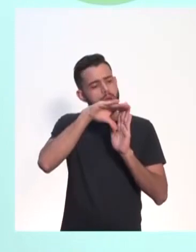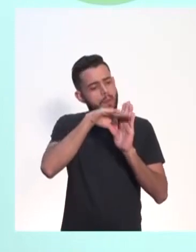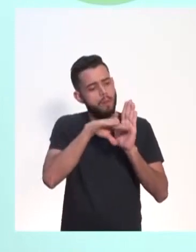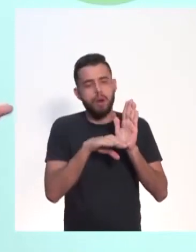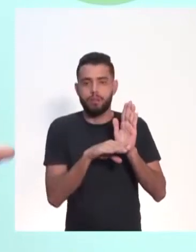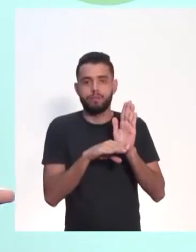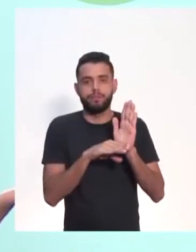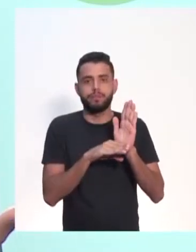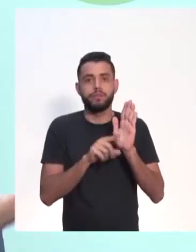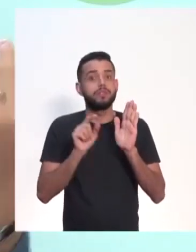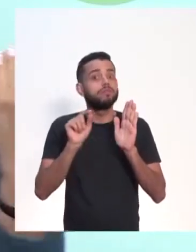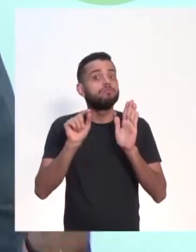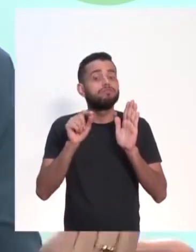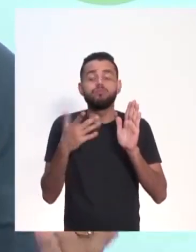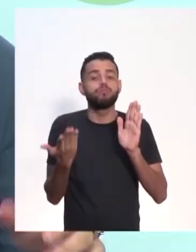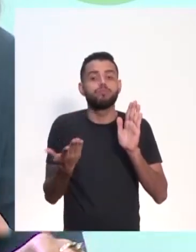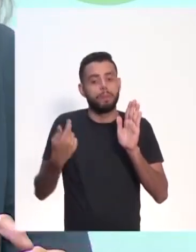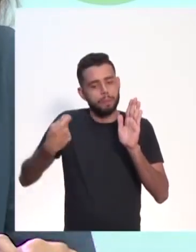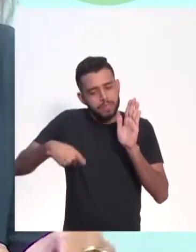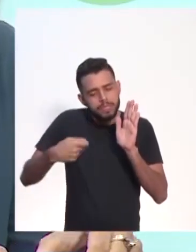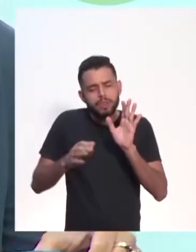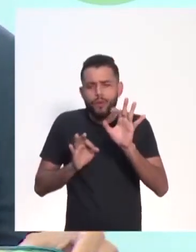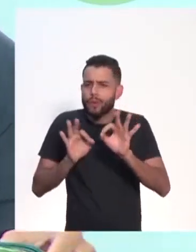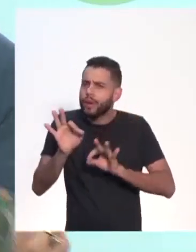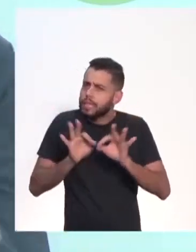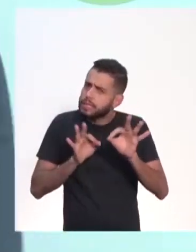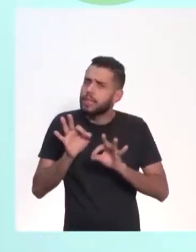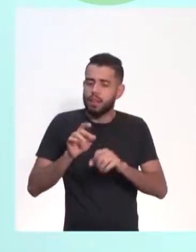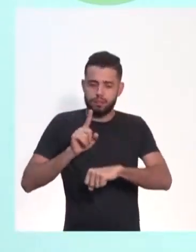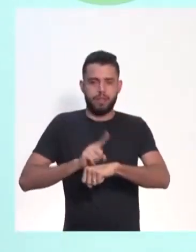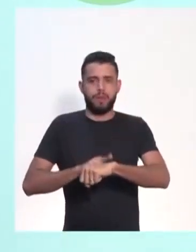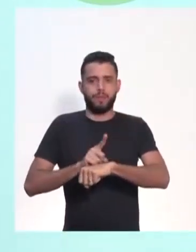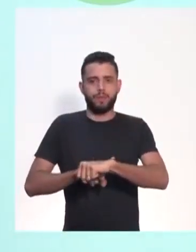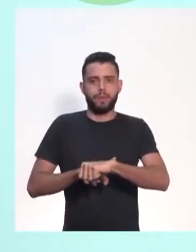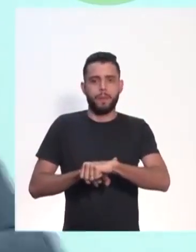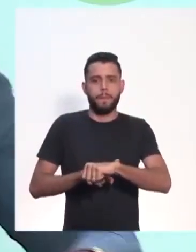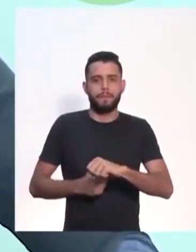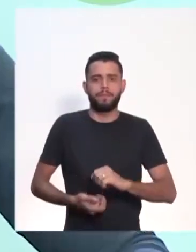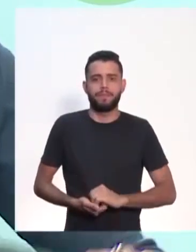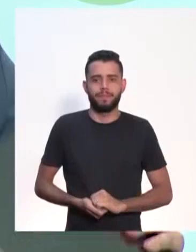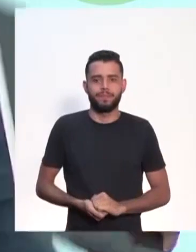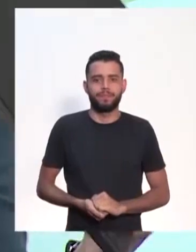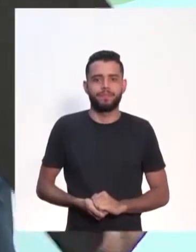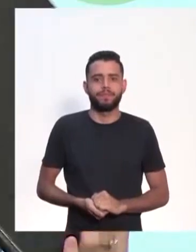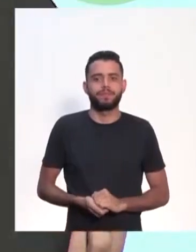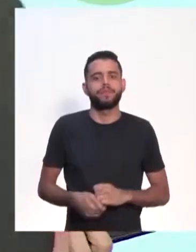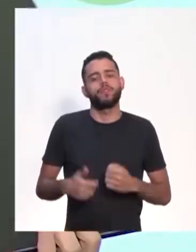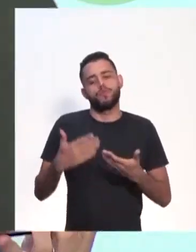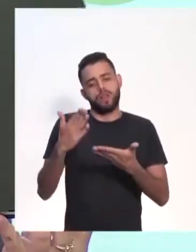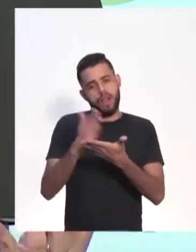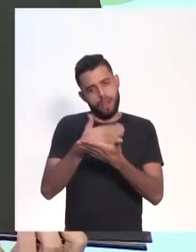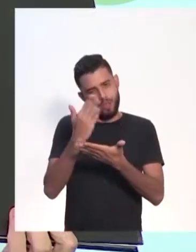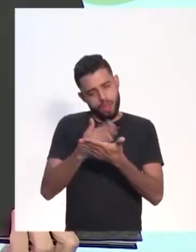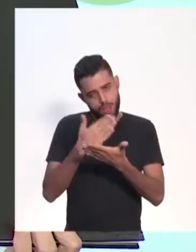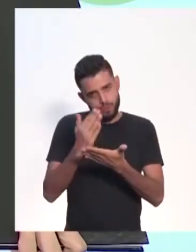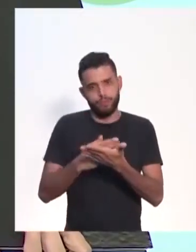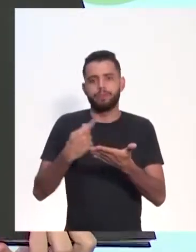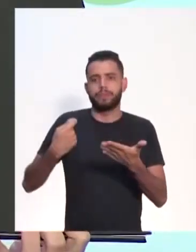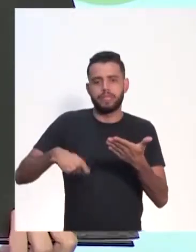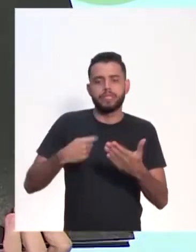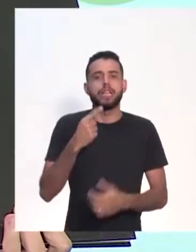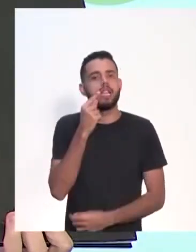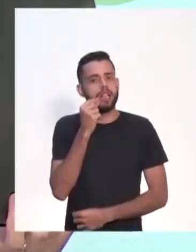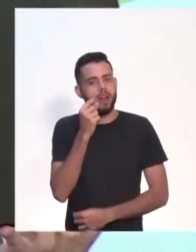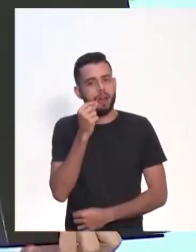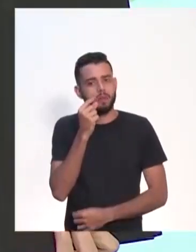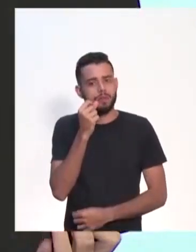fazer? Organizar. Nesse momento, a gente precisa de um caderno, a gente precisa de um